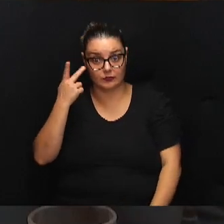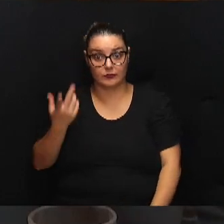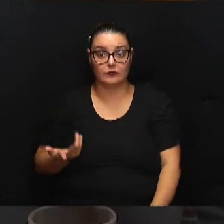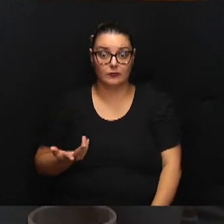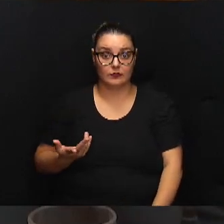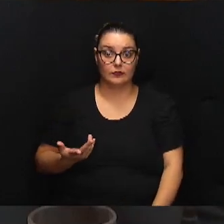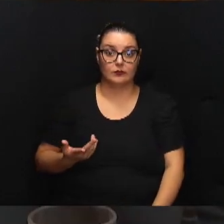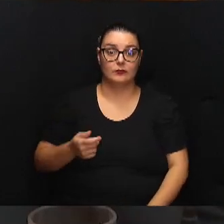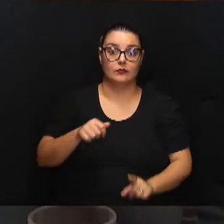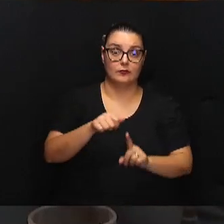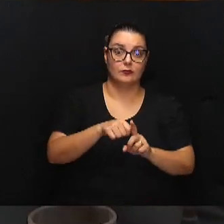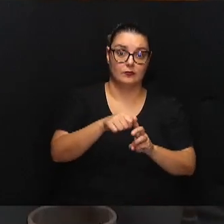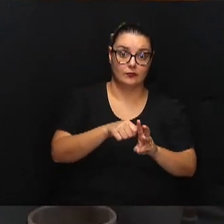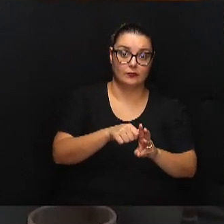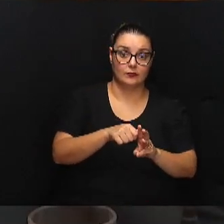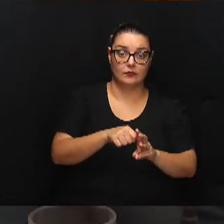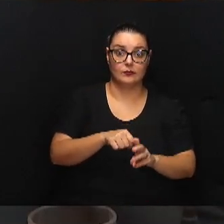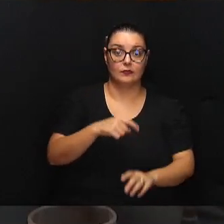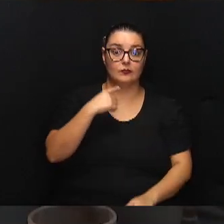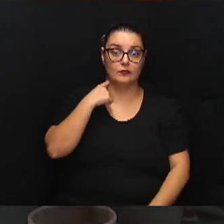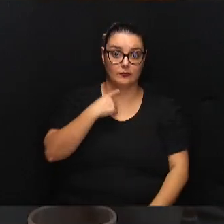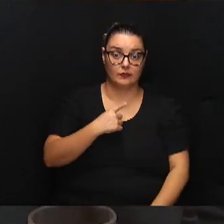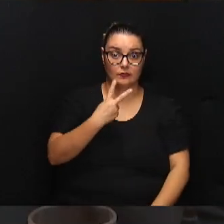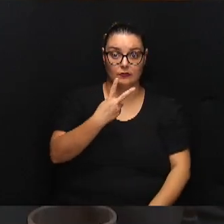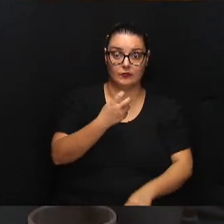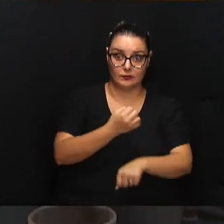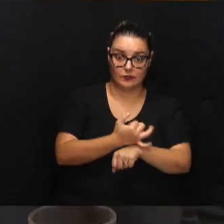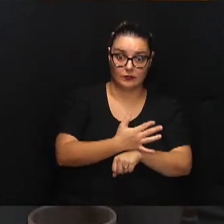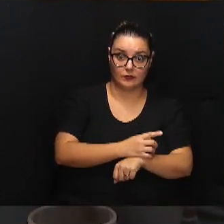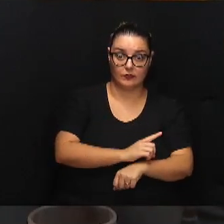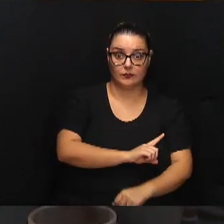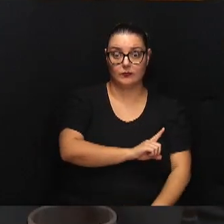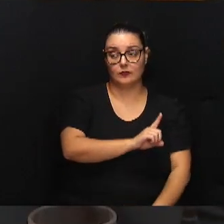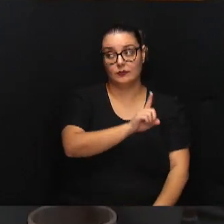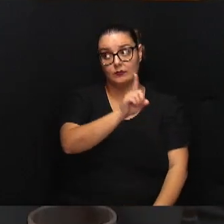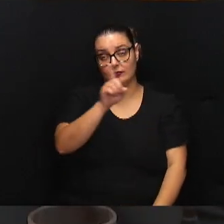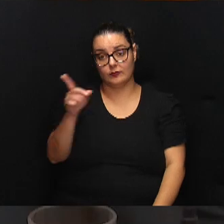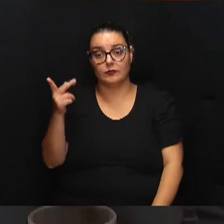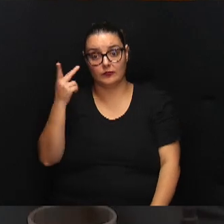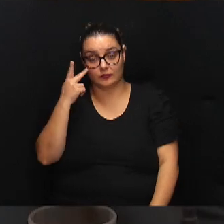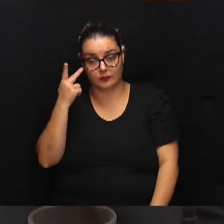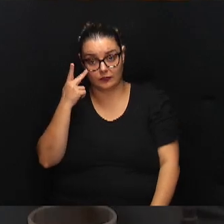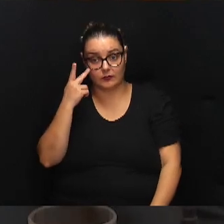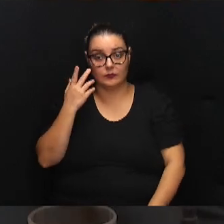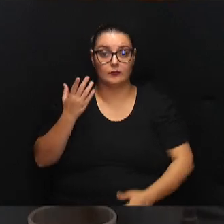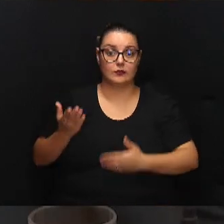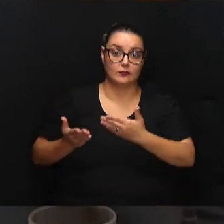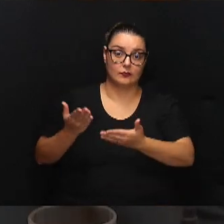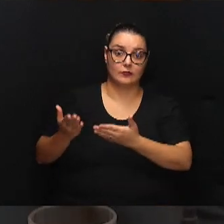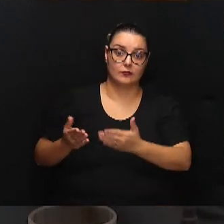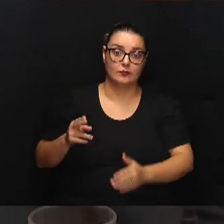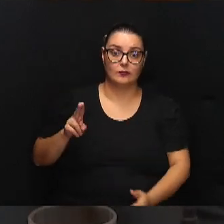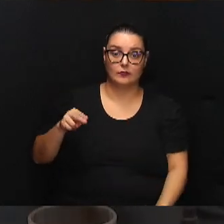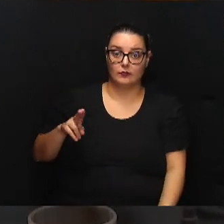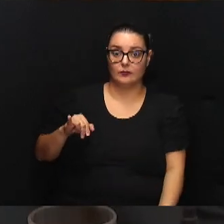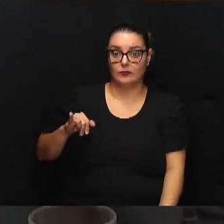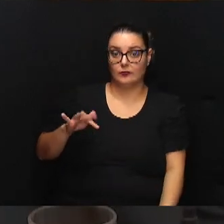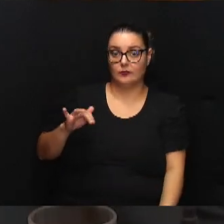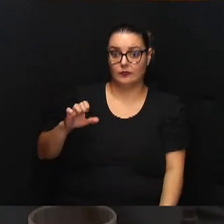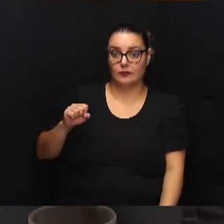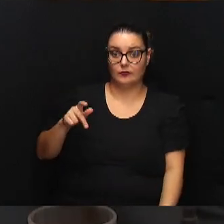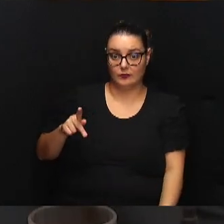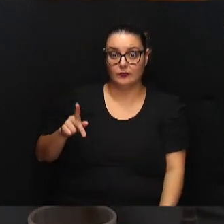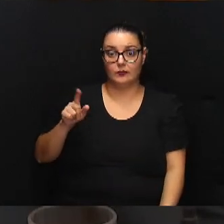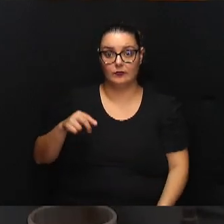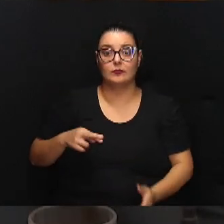cada 3 meses, a gente saía 2 horas da manhã de casa para ir para São Paulo ser tratada lá na Unifesp, né, que é